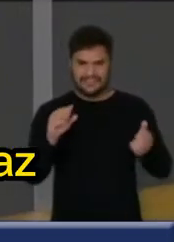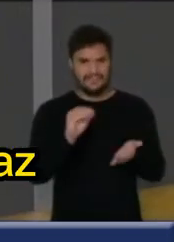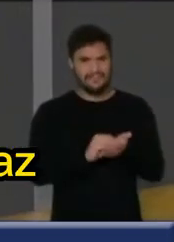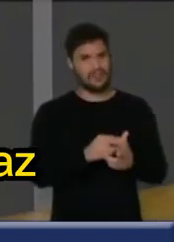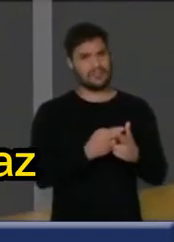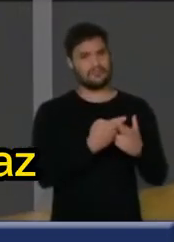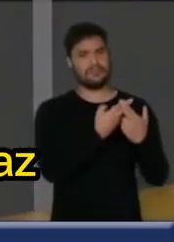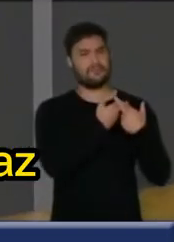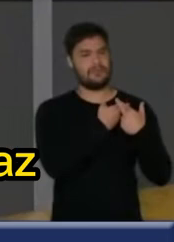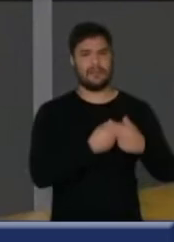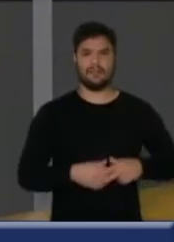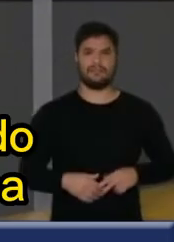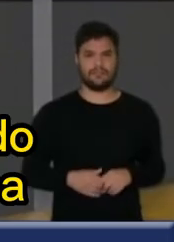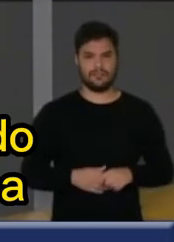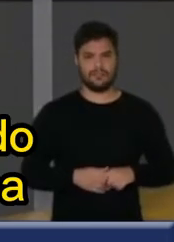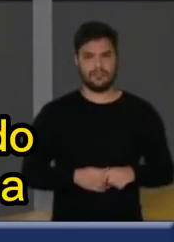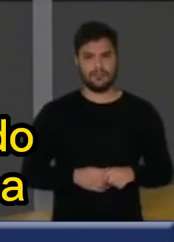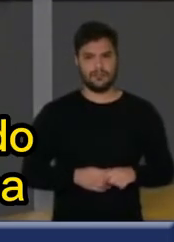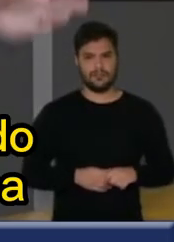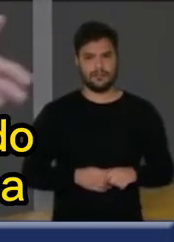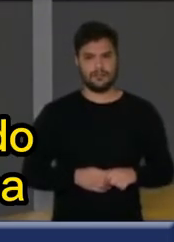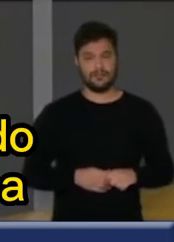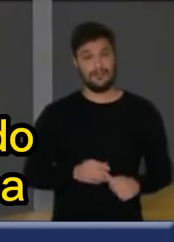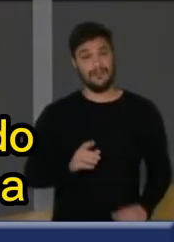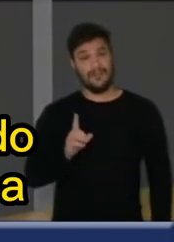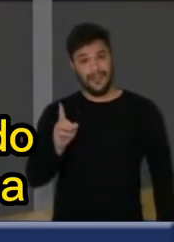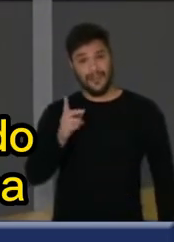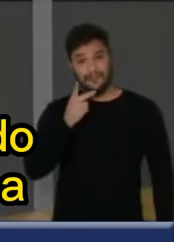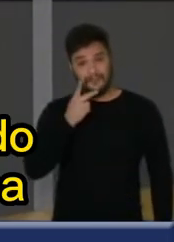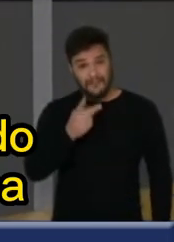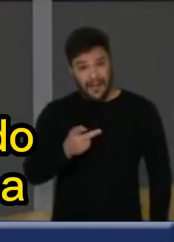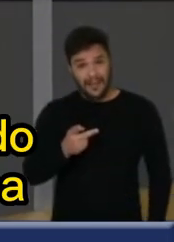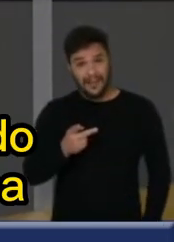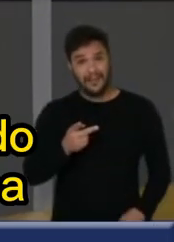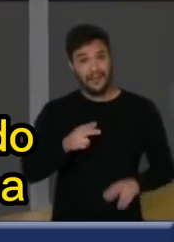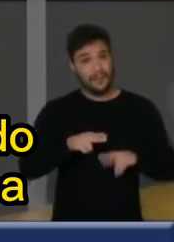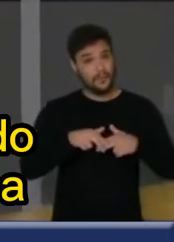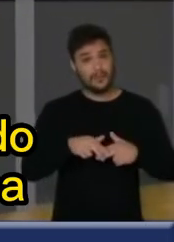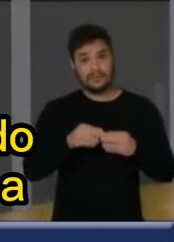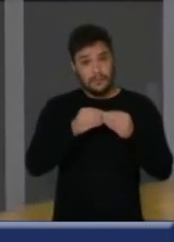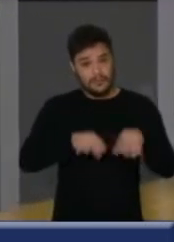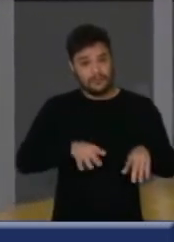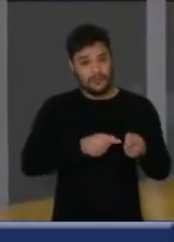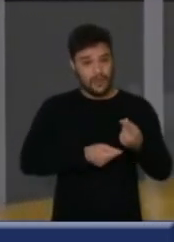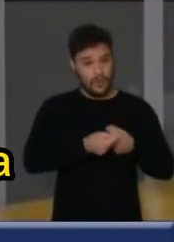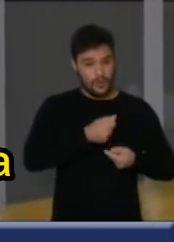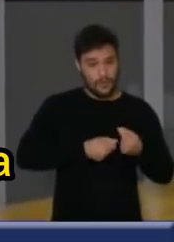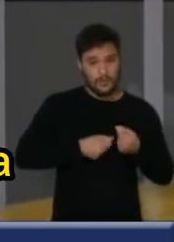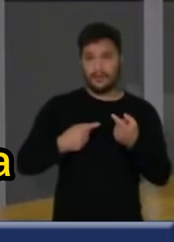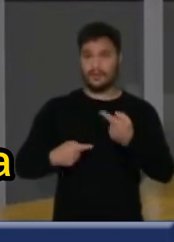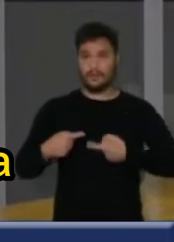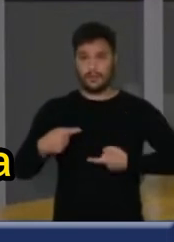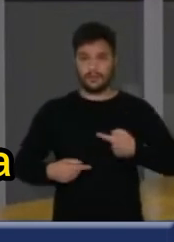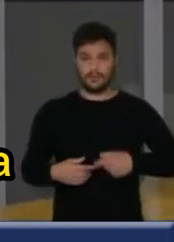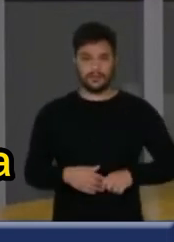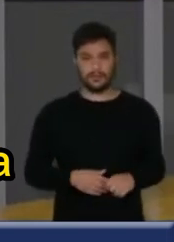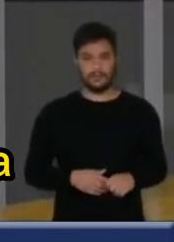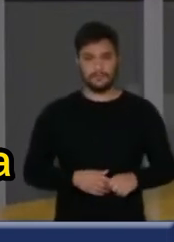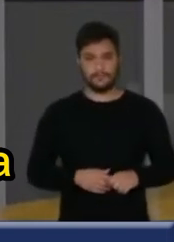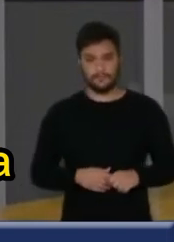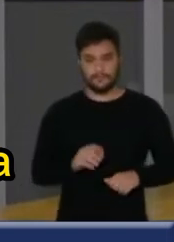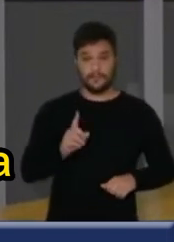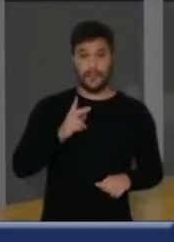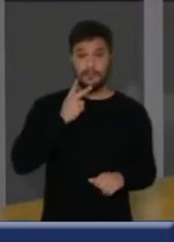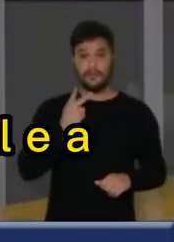ele faz e que acaba desestabilizando nossa economia e a política. A primeira delas